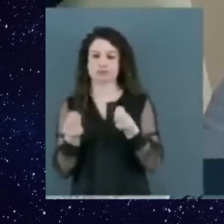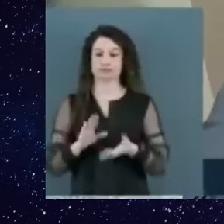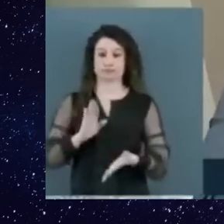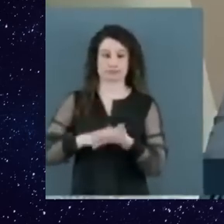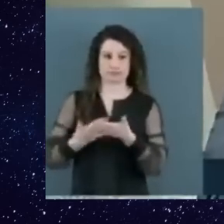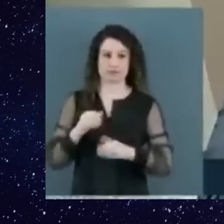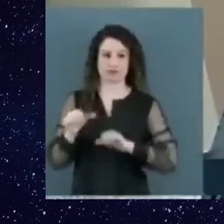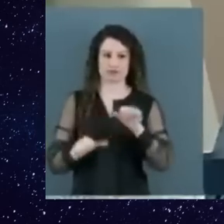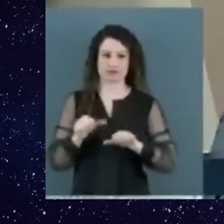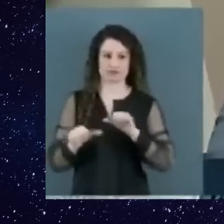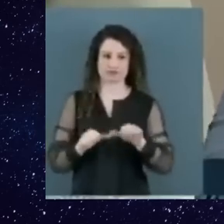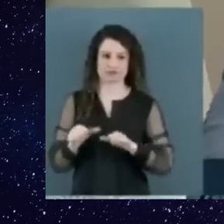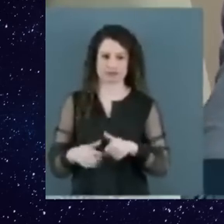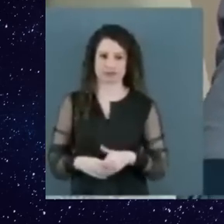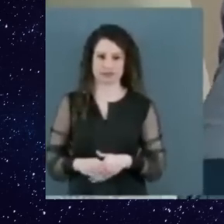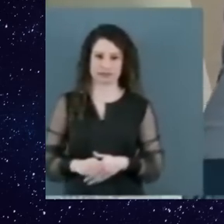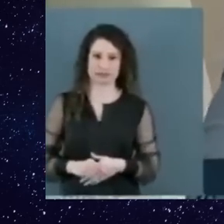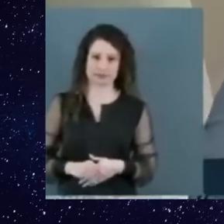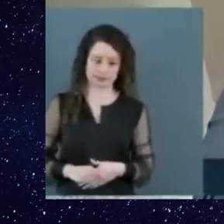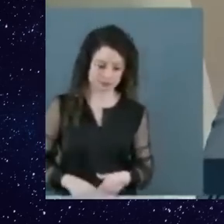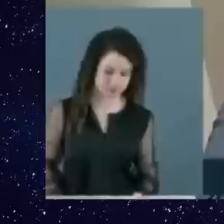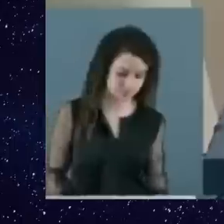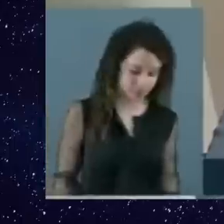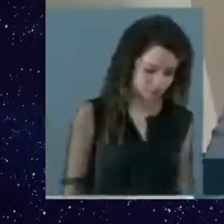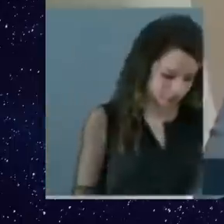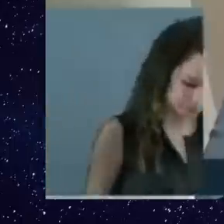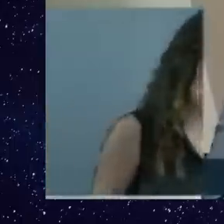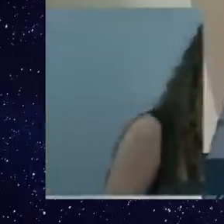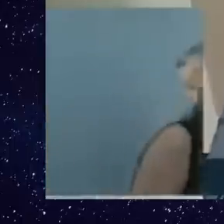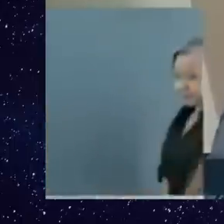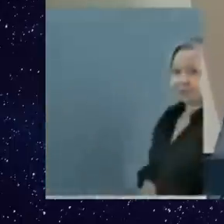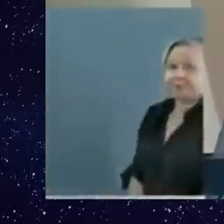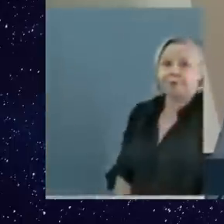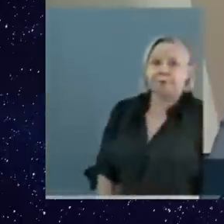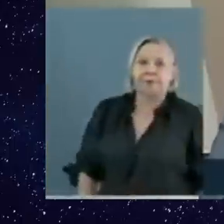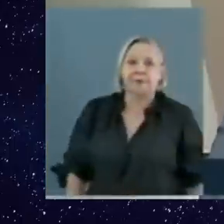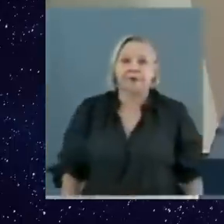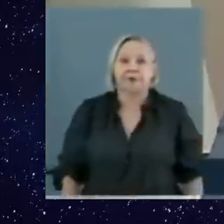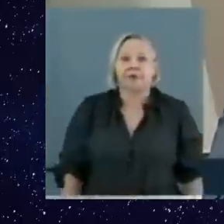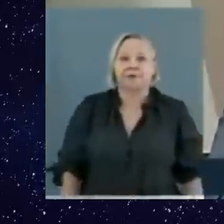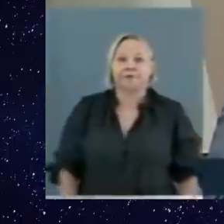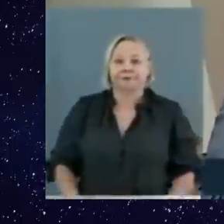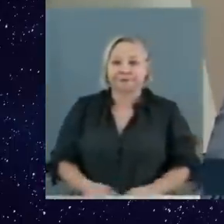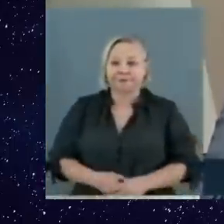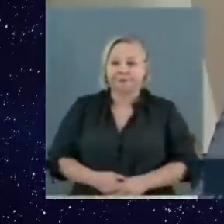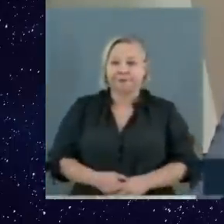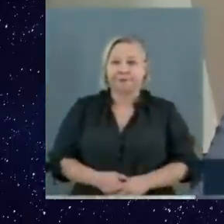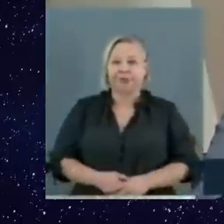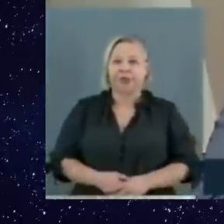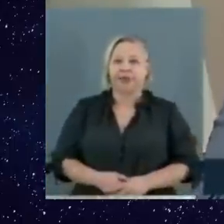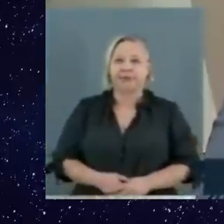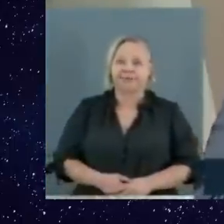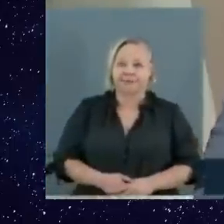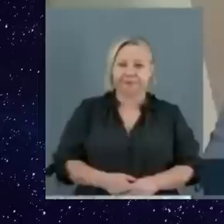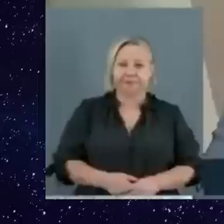sobre estratégia, eu já acentuei na minha exposição inicial, o centro da estratégia é o SUSP, é o Sistema Único de Segurança Pública,